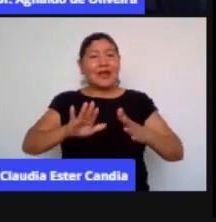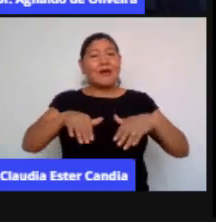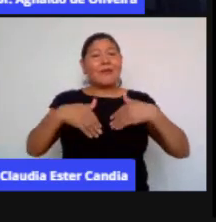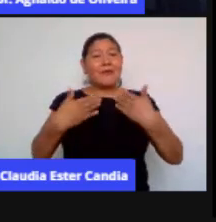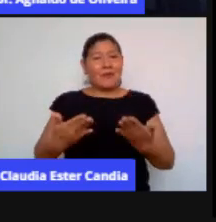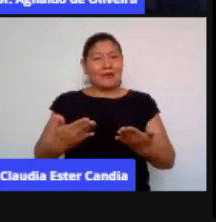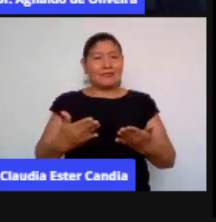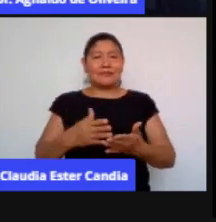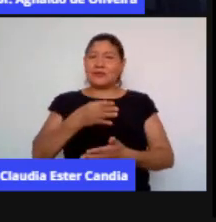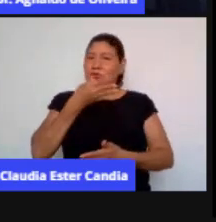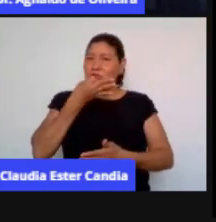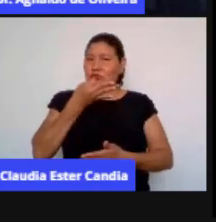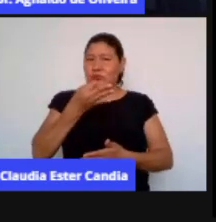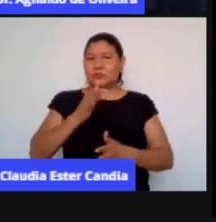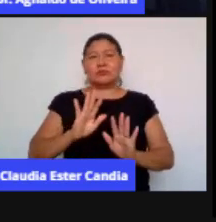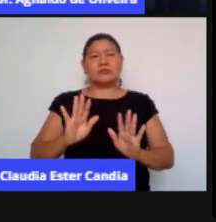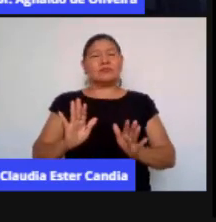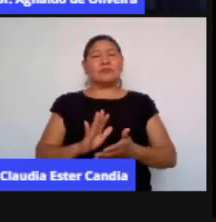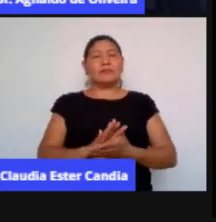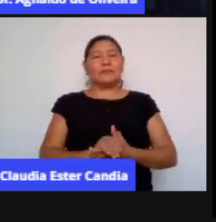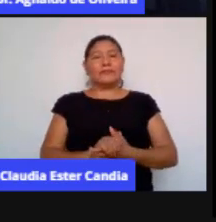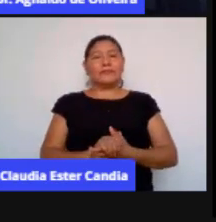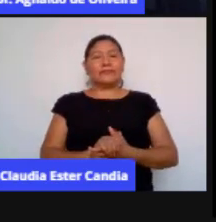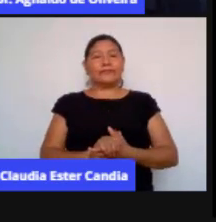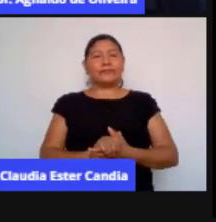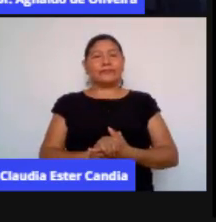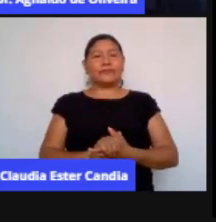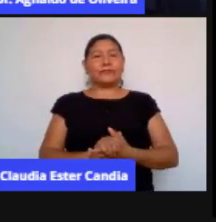a isso. Próximo slide, por favor, Ignaldo.